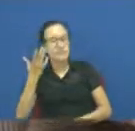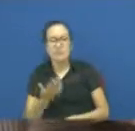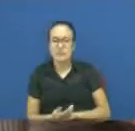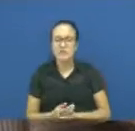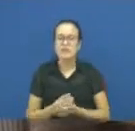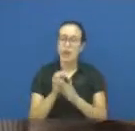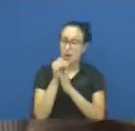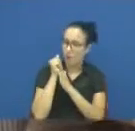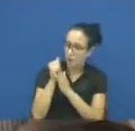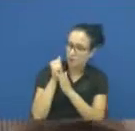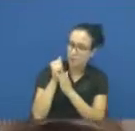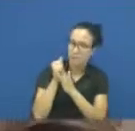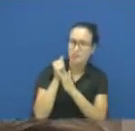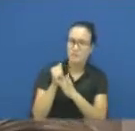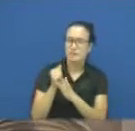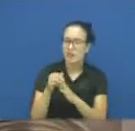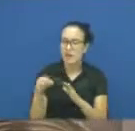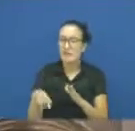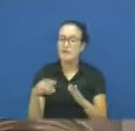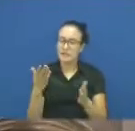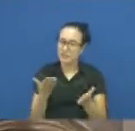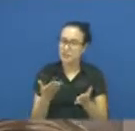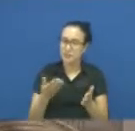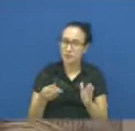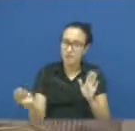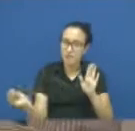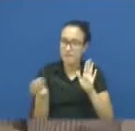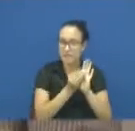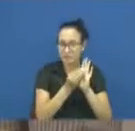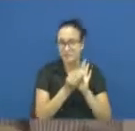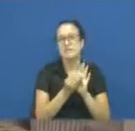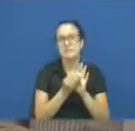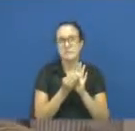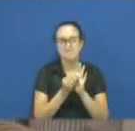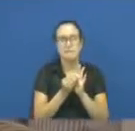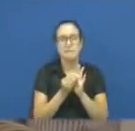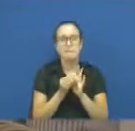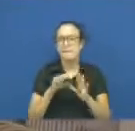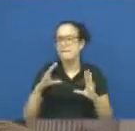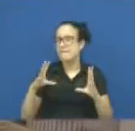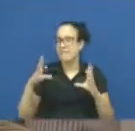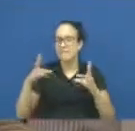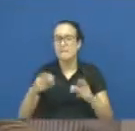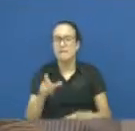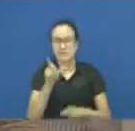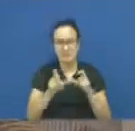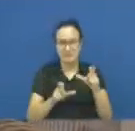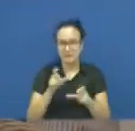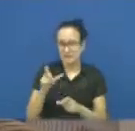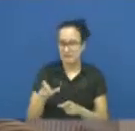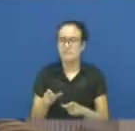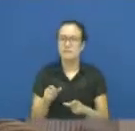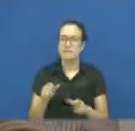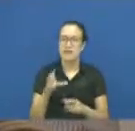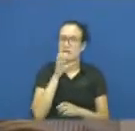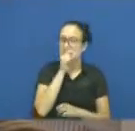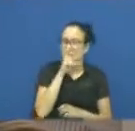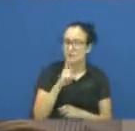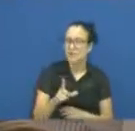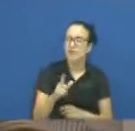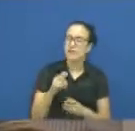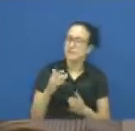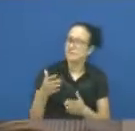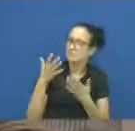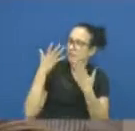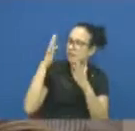aqui guardado para todo o sempre, a manifestação da cidade de Limeira para o seu Acácio. É a cidade